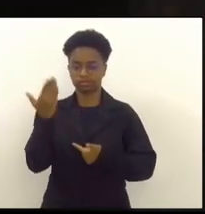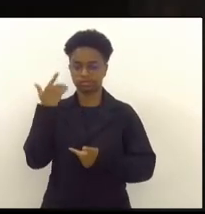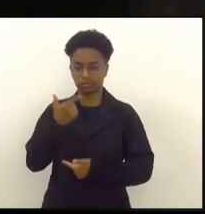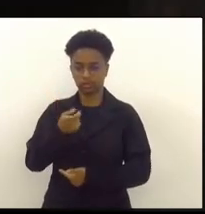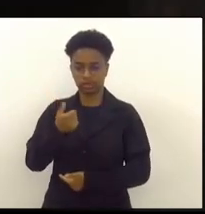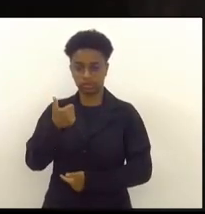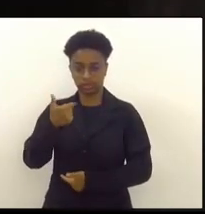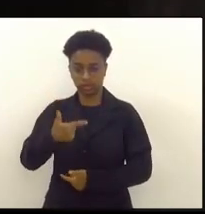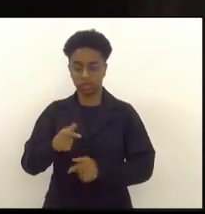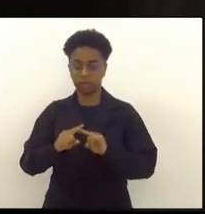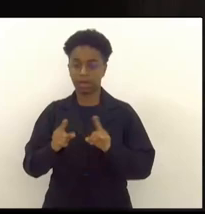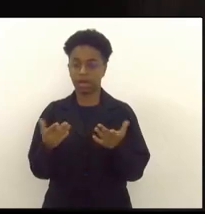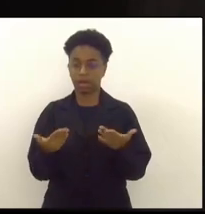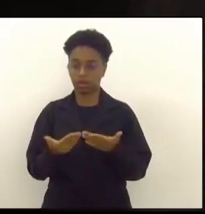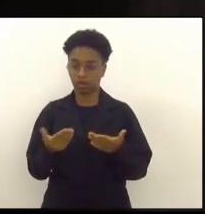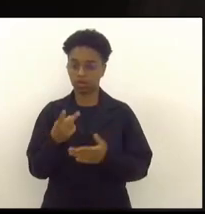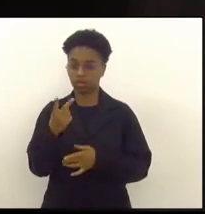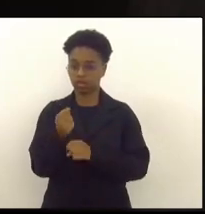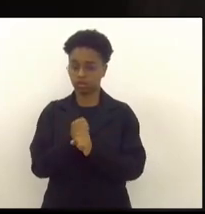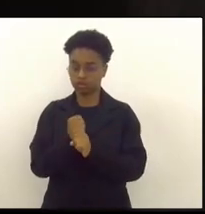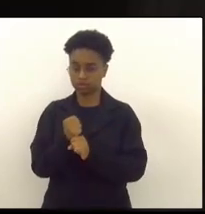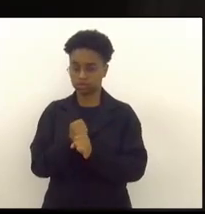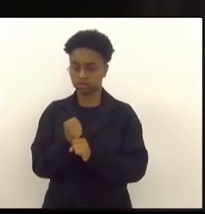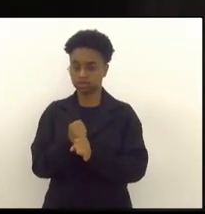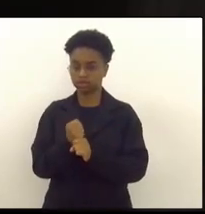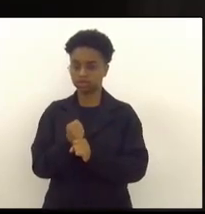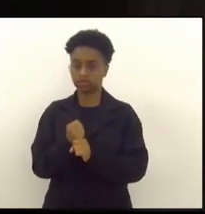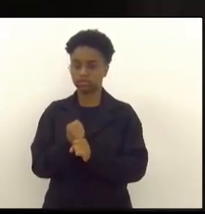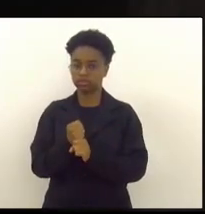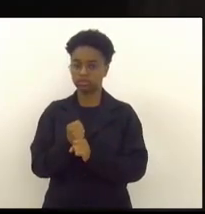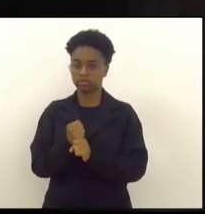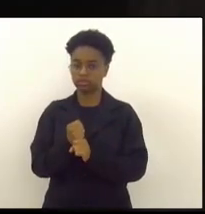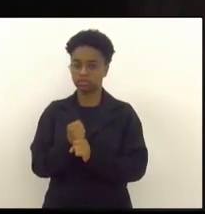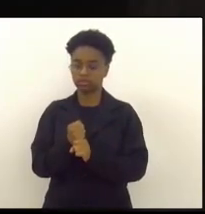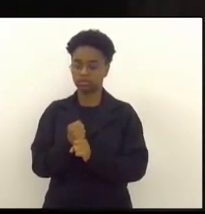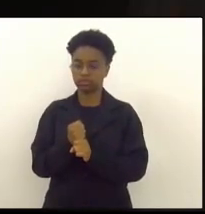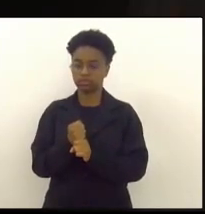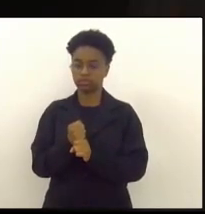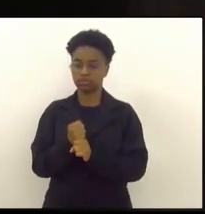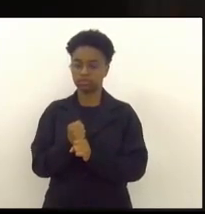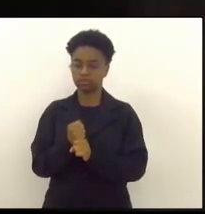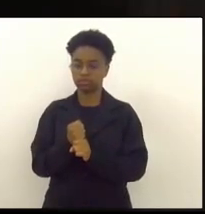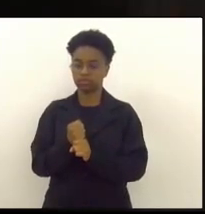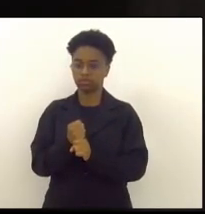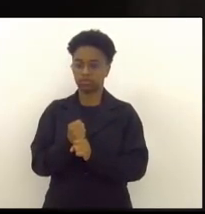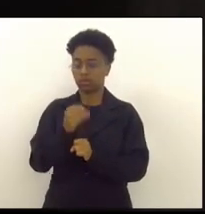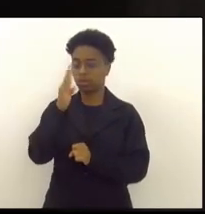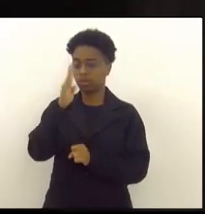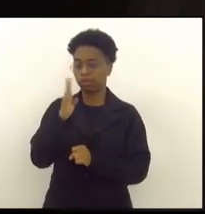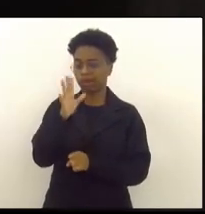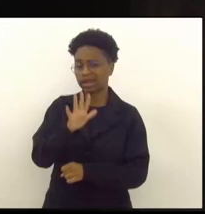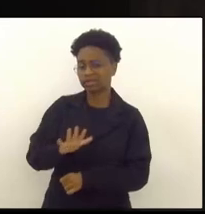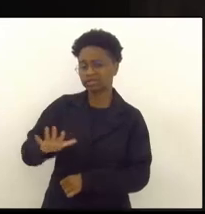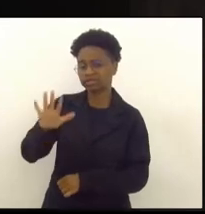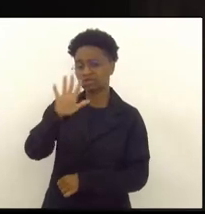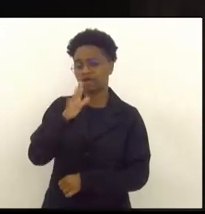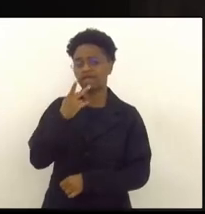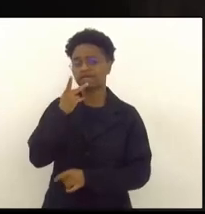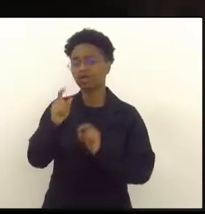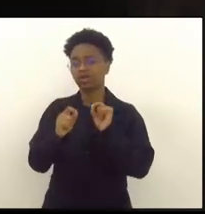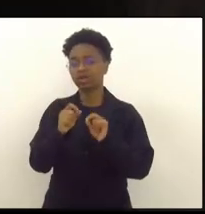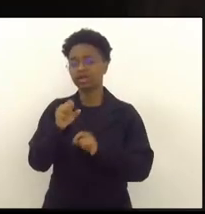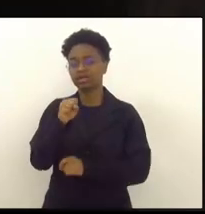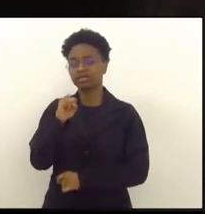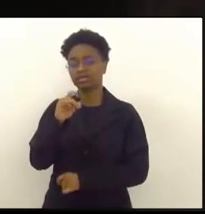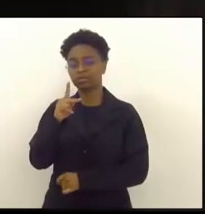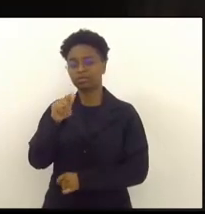Mas agora, esses dois anos agora, mas está pegando o país, todo mundo só fala em CIPA nas escolas,